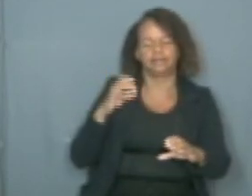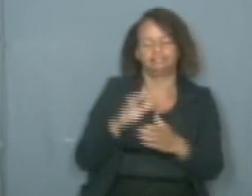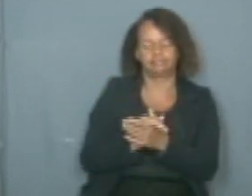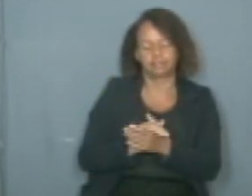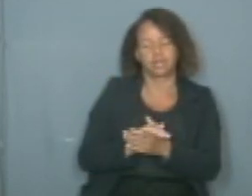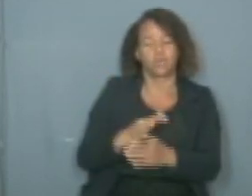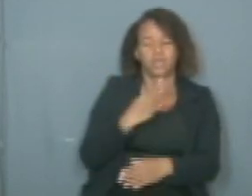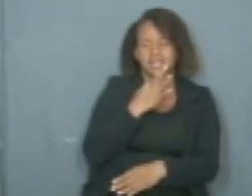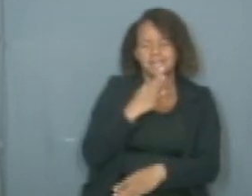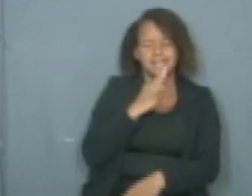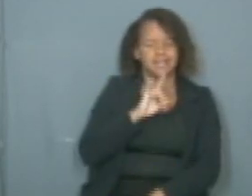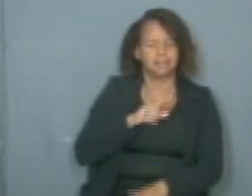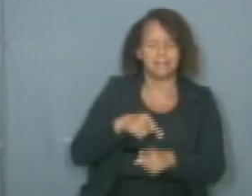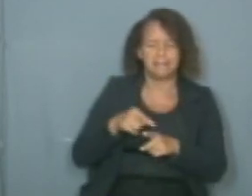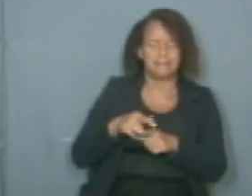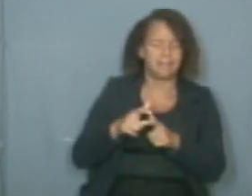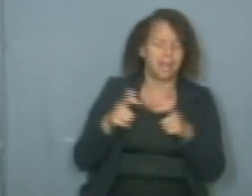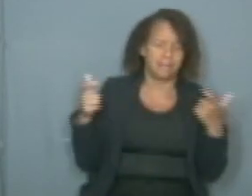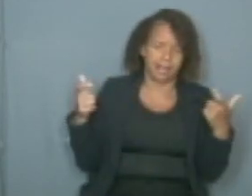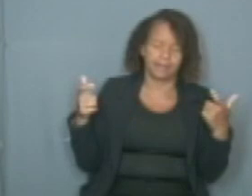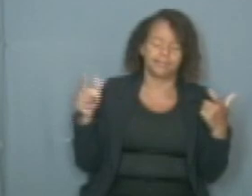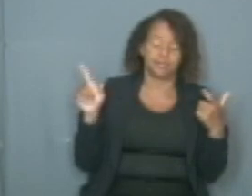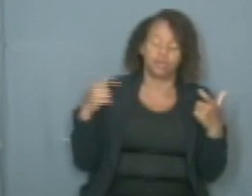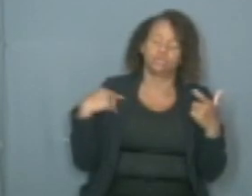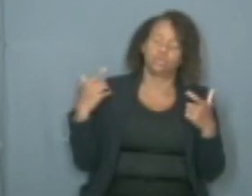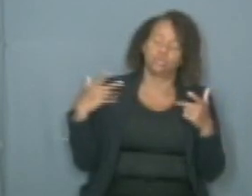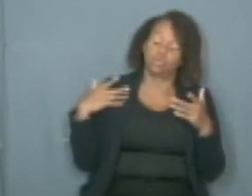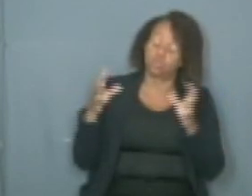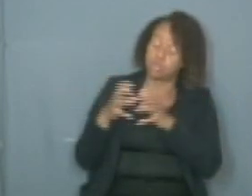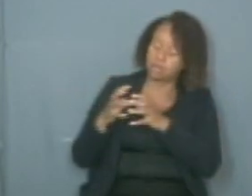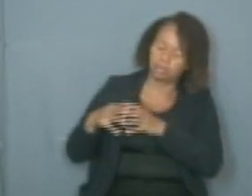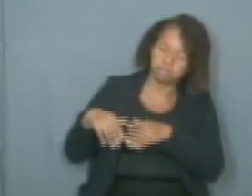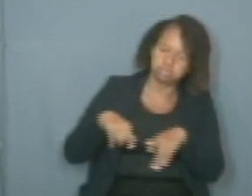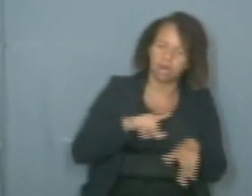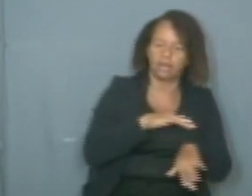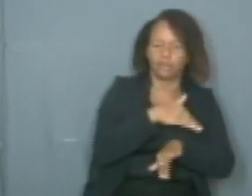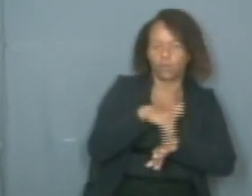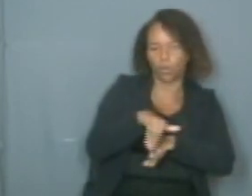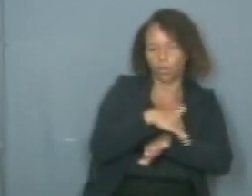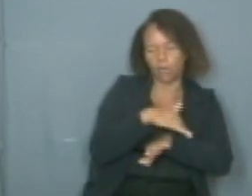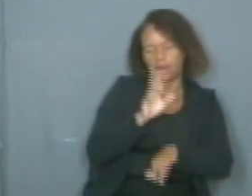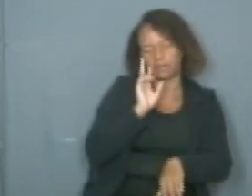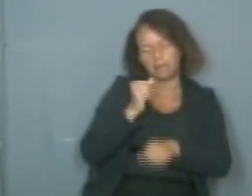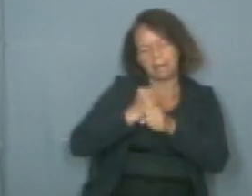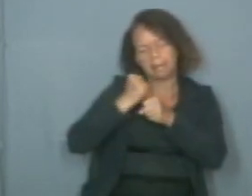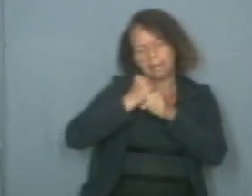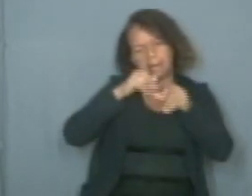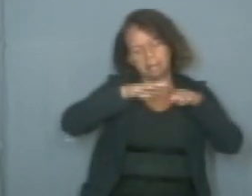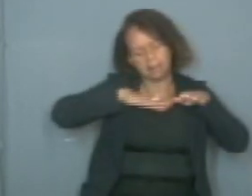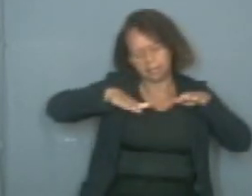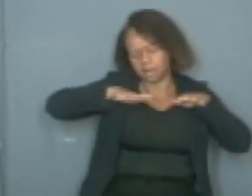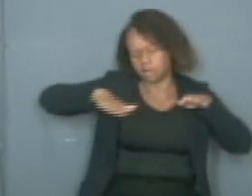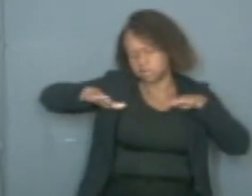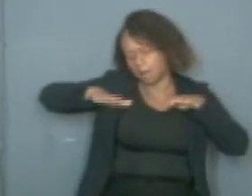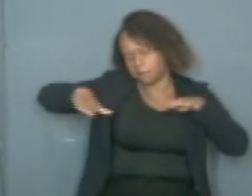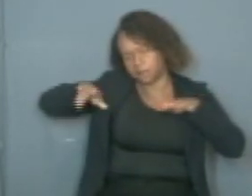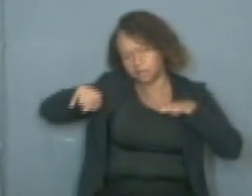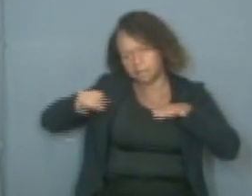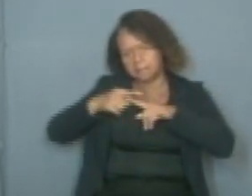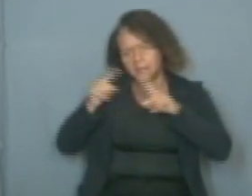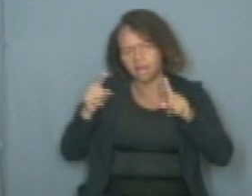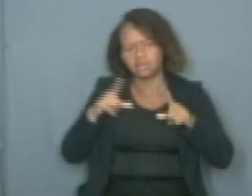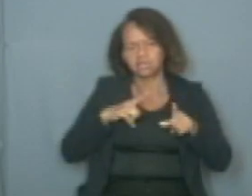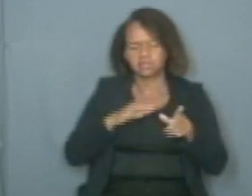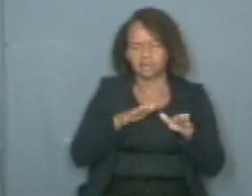conhecidas do bairro, tá? E nossa equipe foi lá de rua e tem uma obra de calçamento, mas que